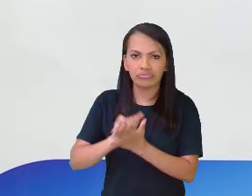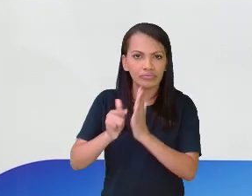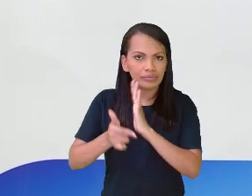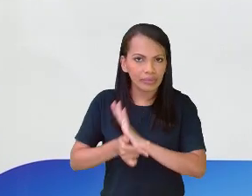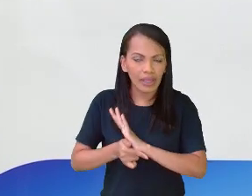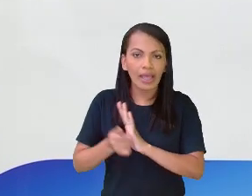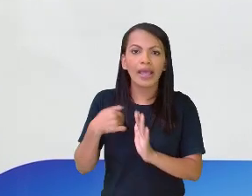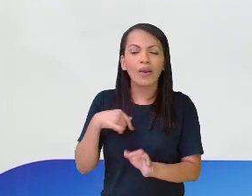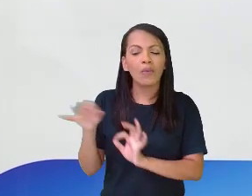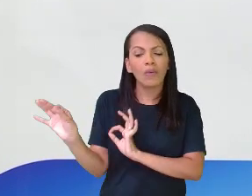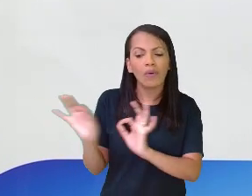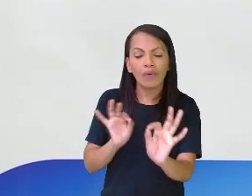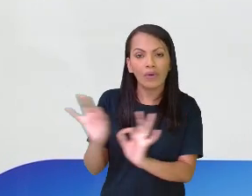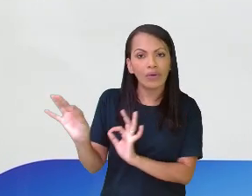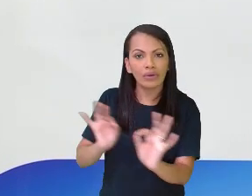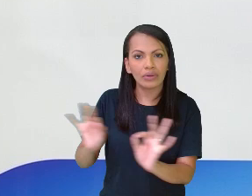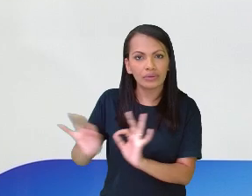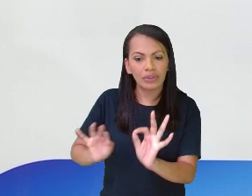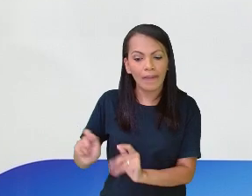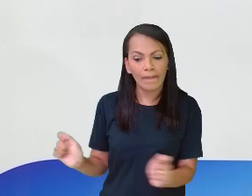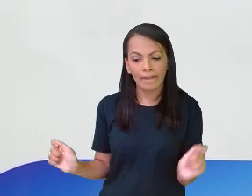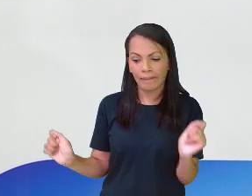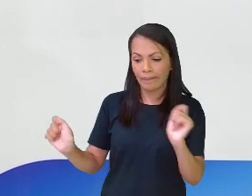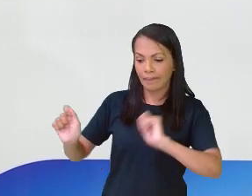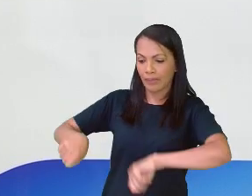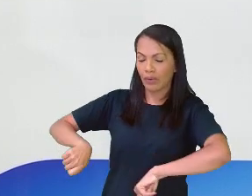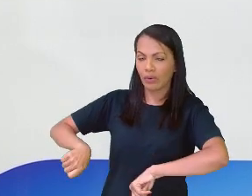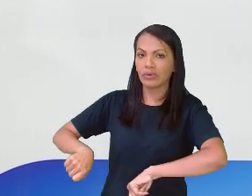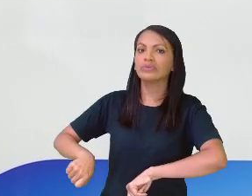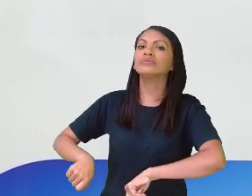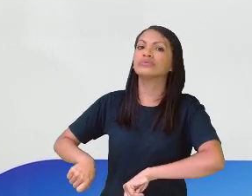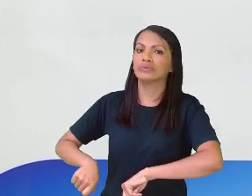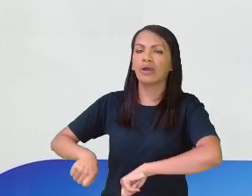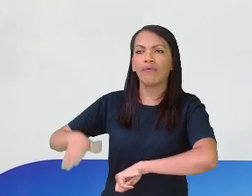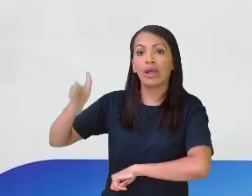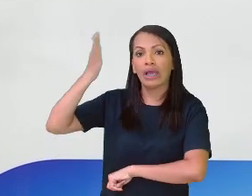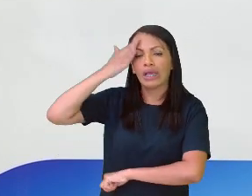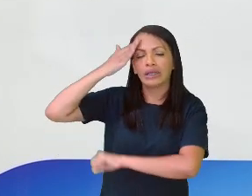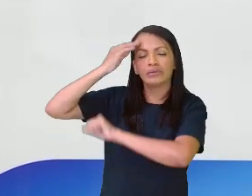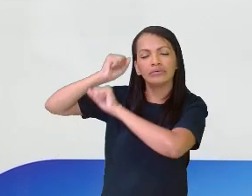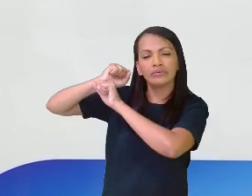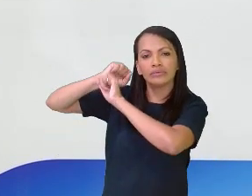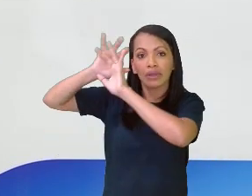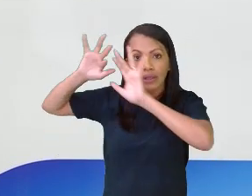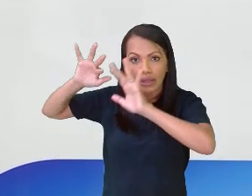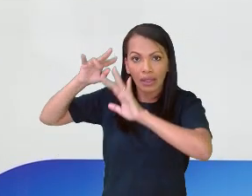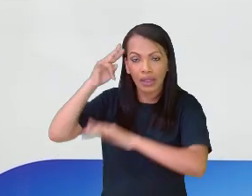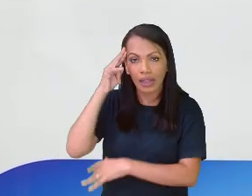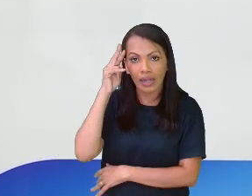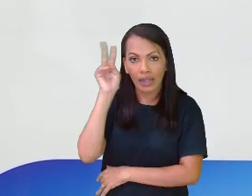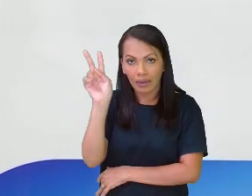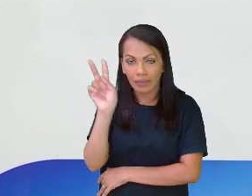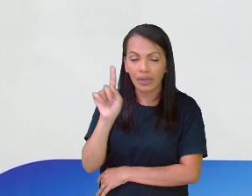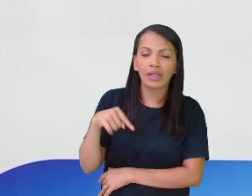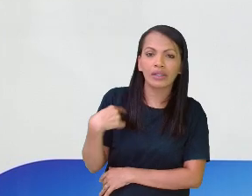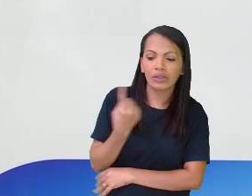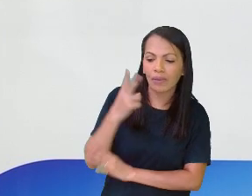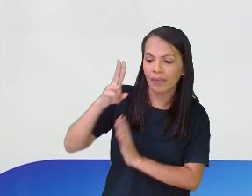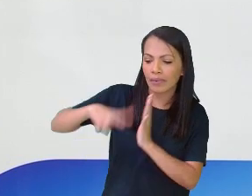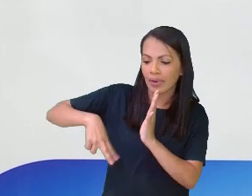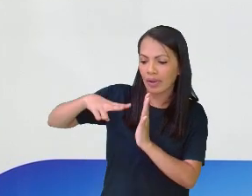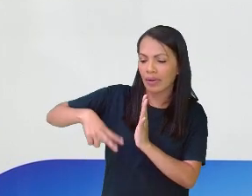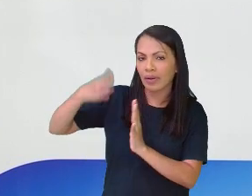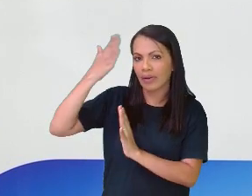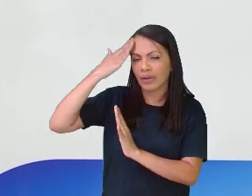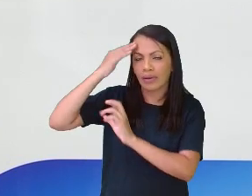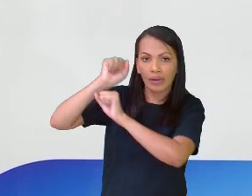eu planejar para que ele possa realmente ser compreendido. Lembra que a gente falava sobre leitura e compreensão